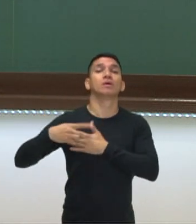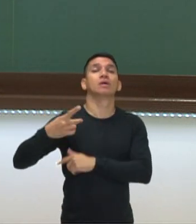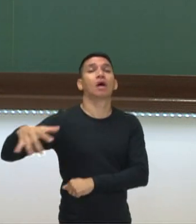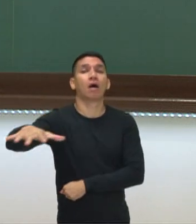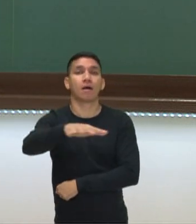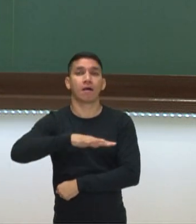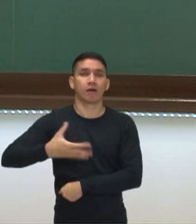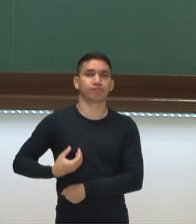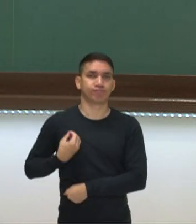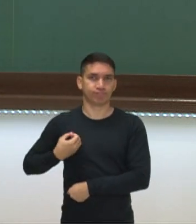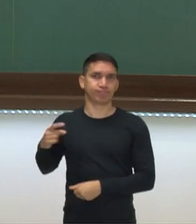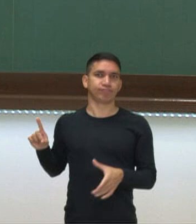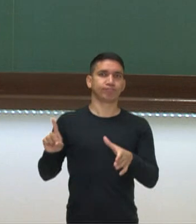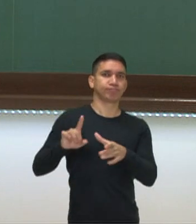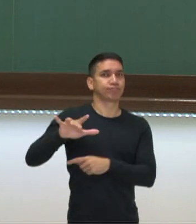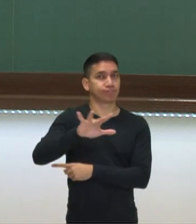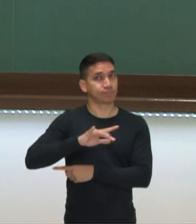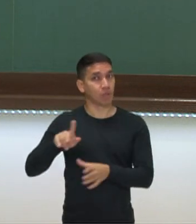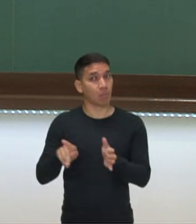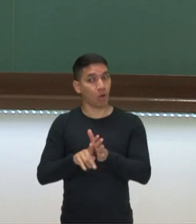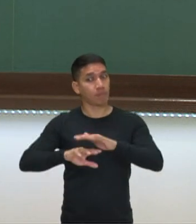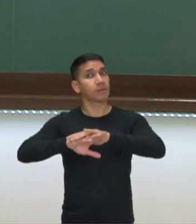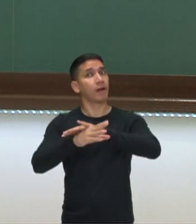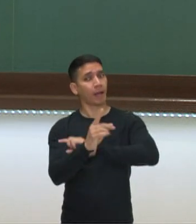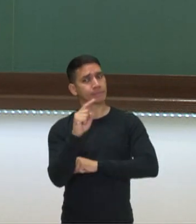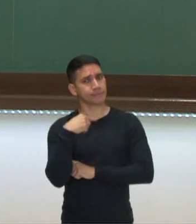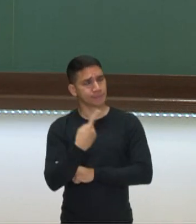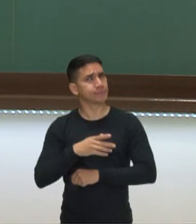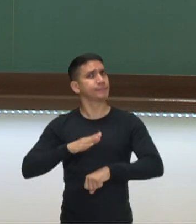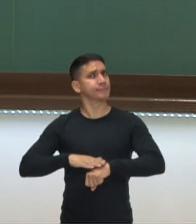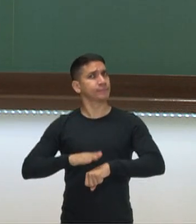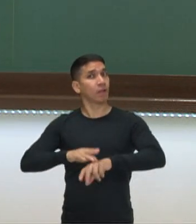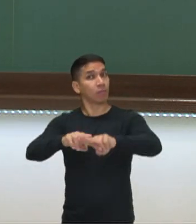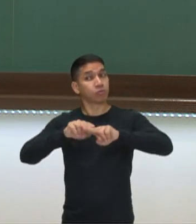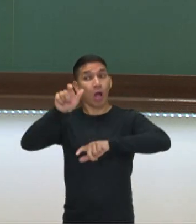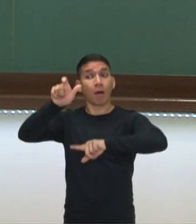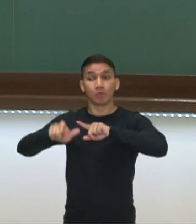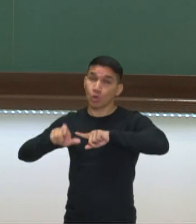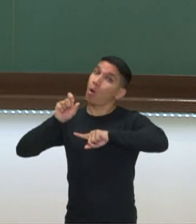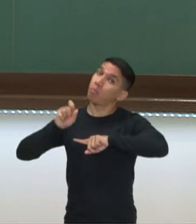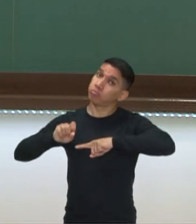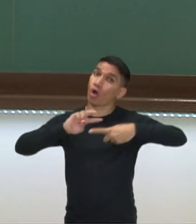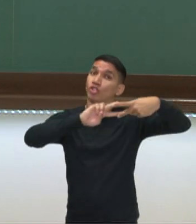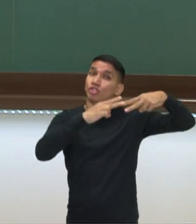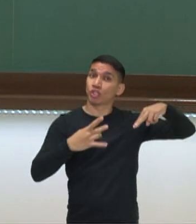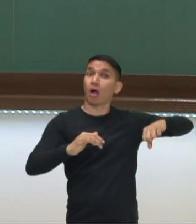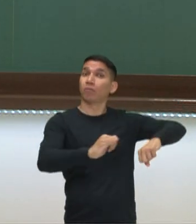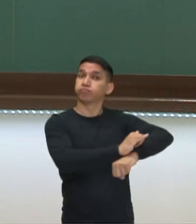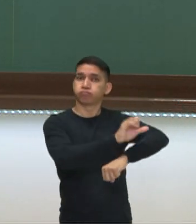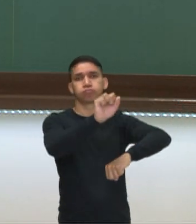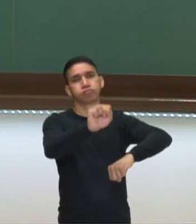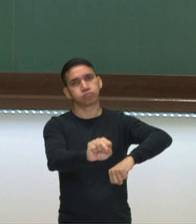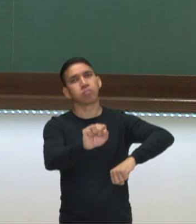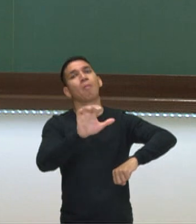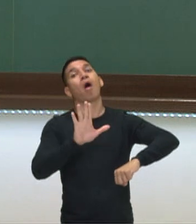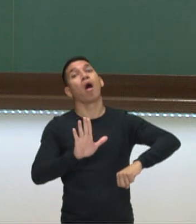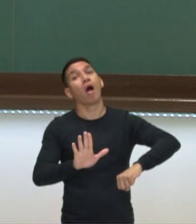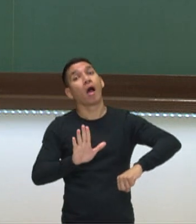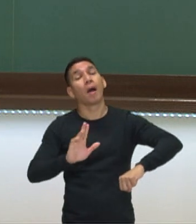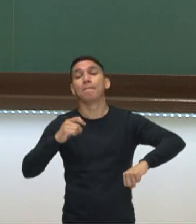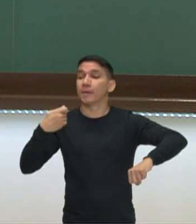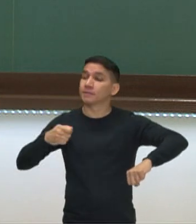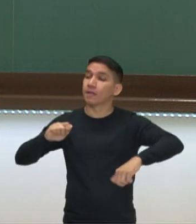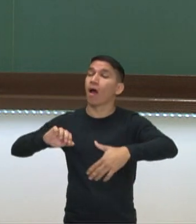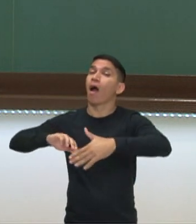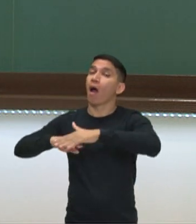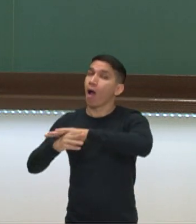do ambiente, dos nossos hábitos. Então a pessoa ela pode ter o gene da obesidade, só que com bons